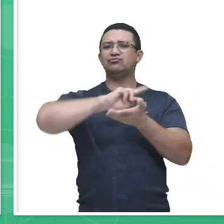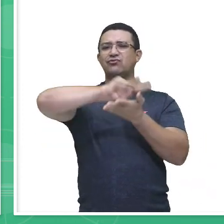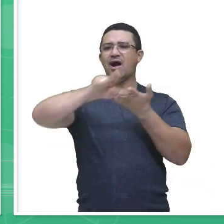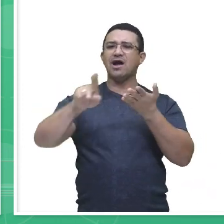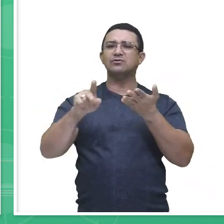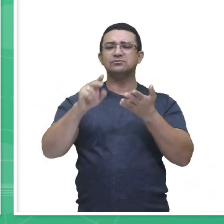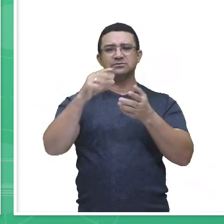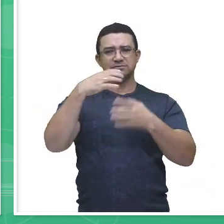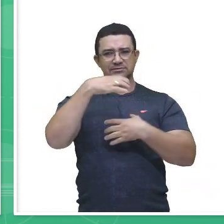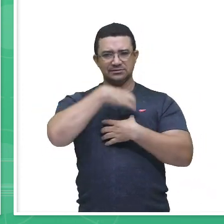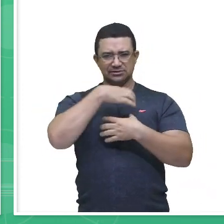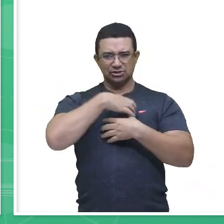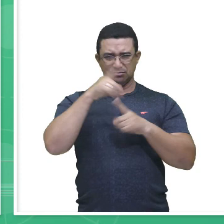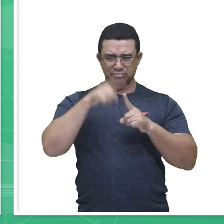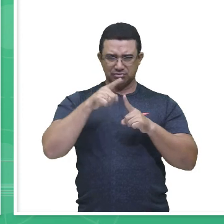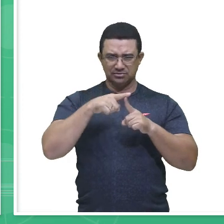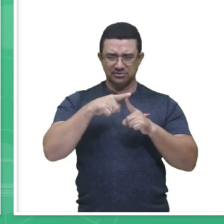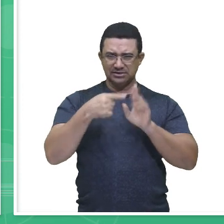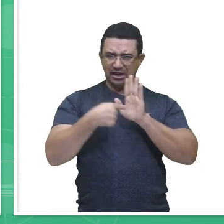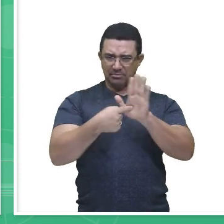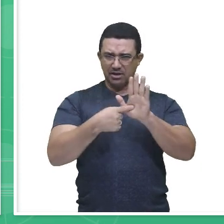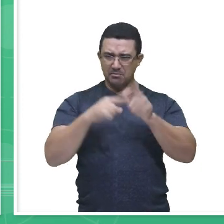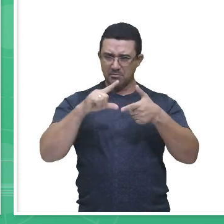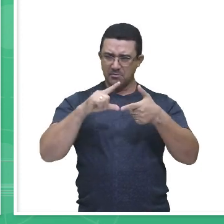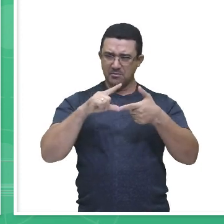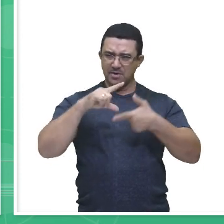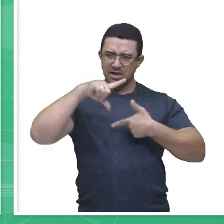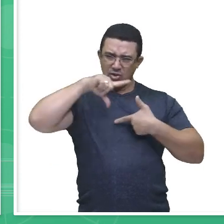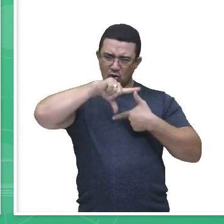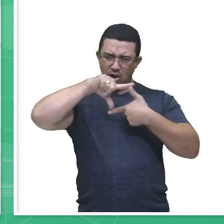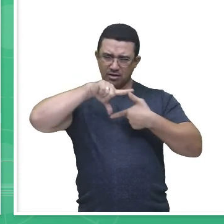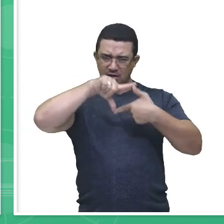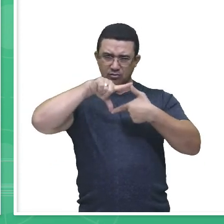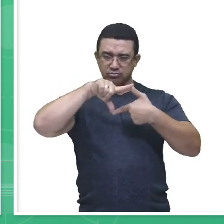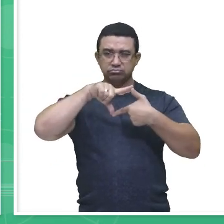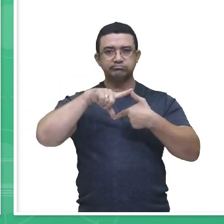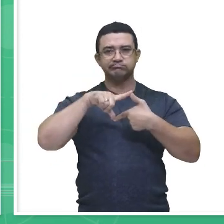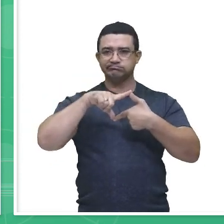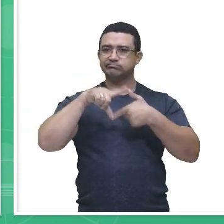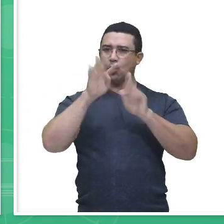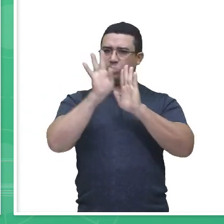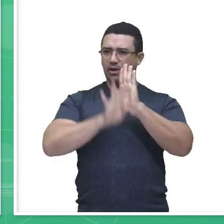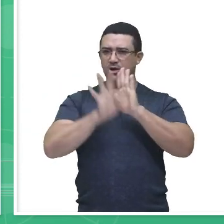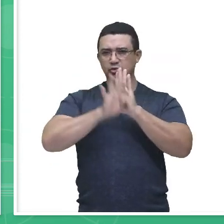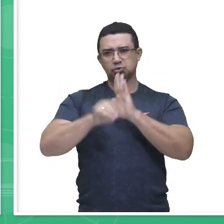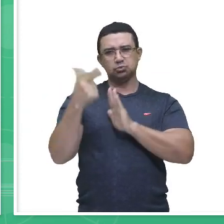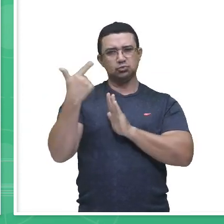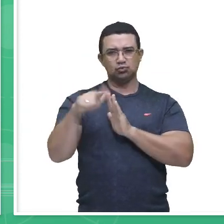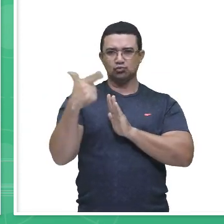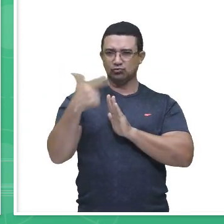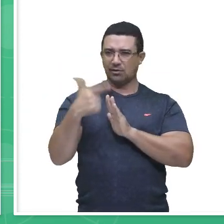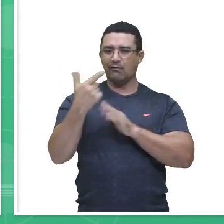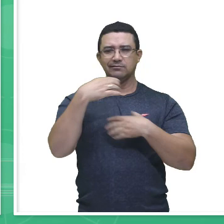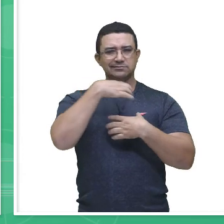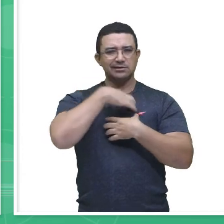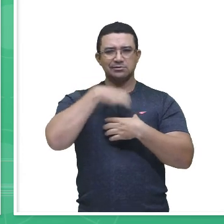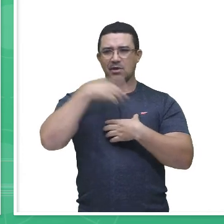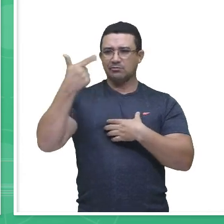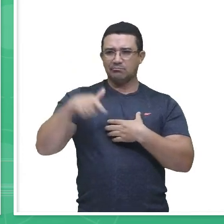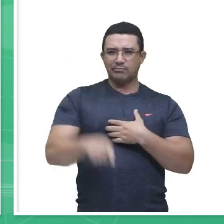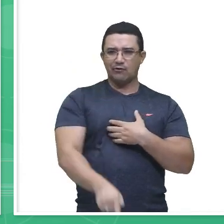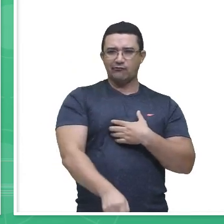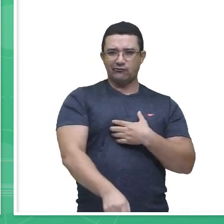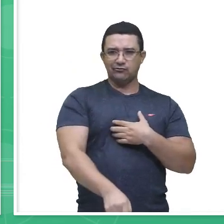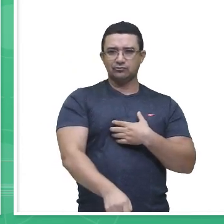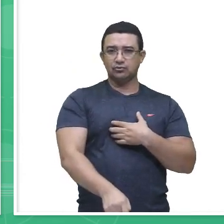A gente não tem isso nos versos que a gente leu do nosso texto, né? Isso também, o mais exagerado, sentimentos mais profundos, né? Nós